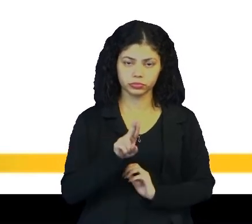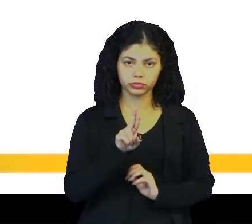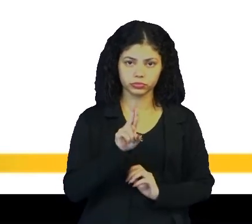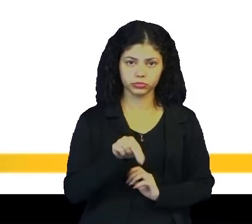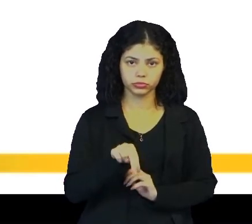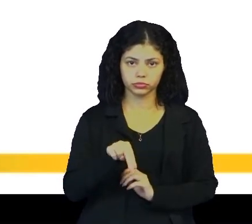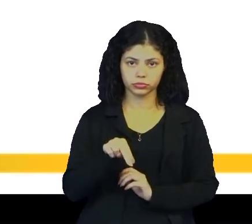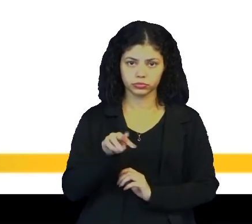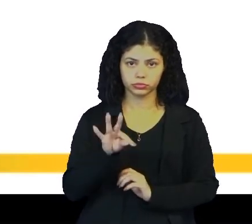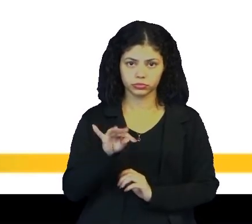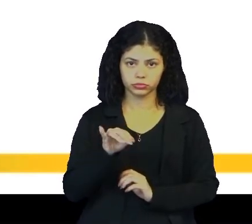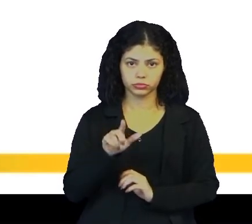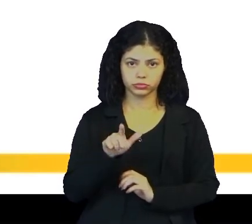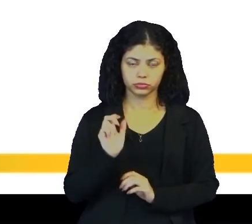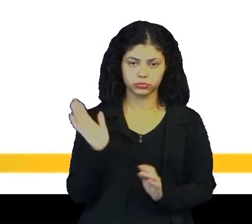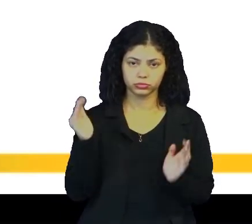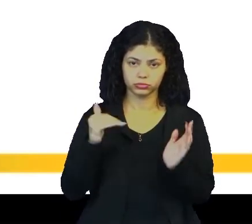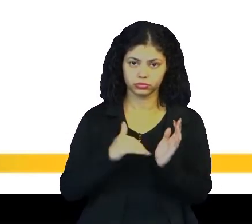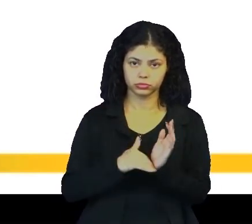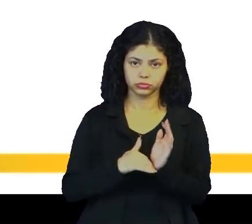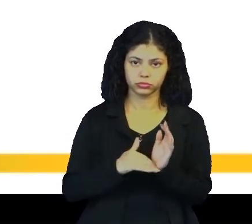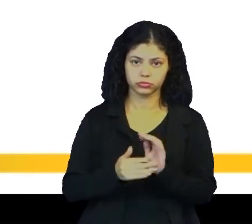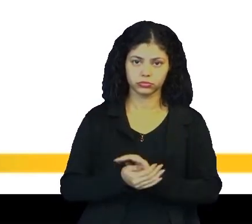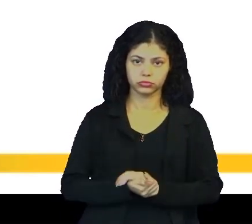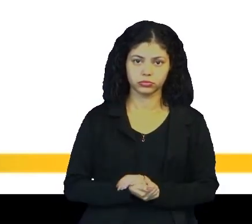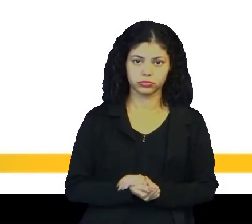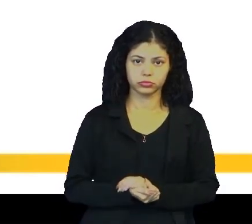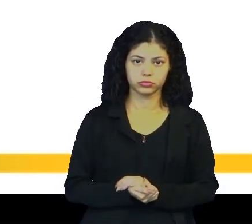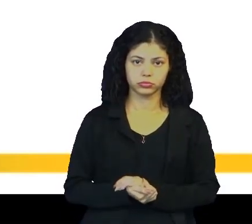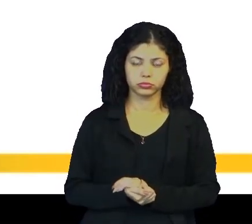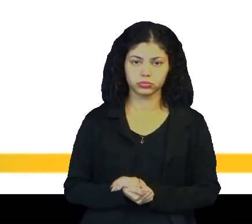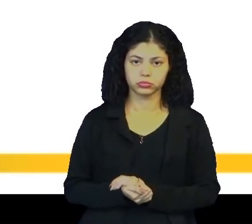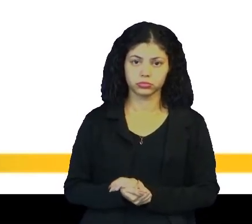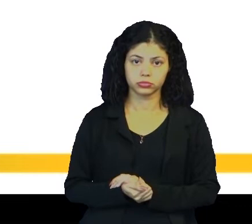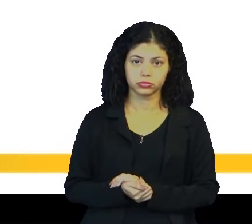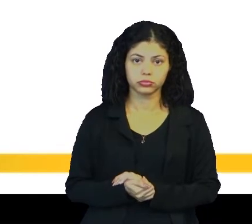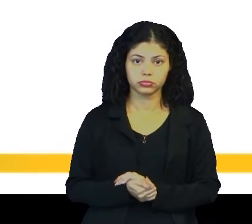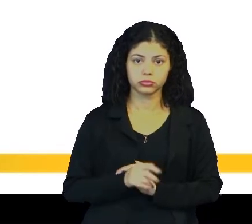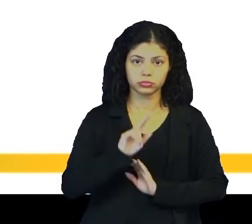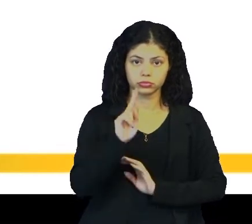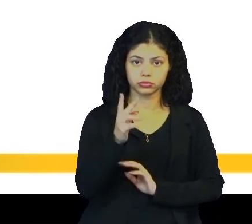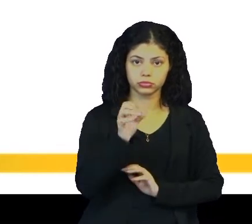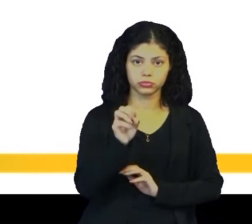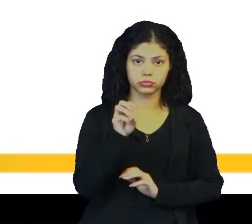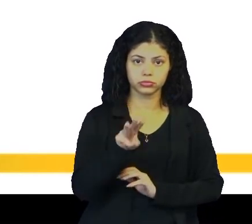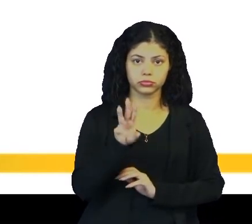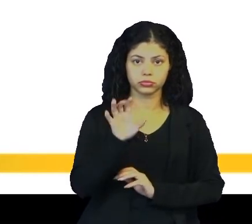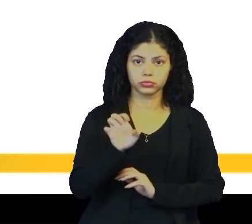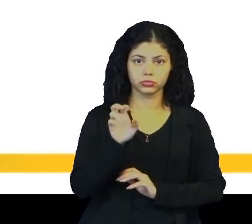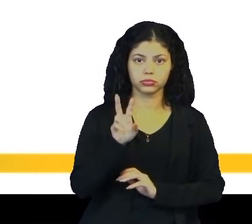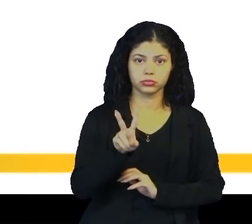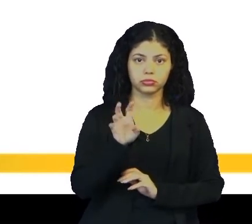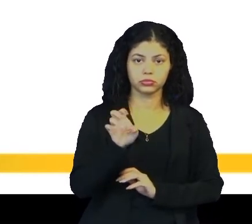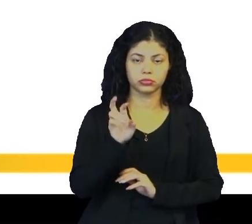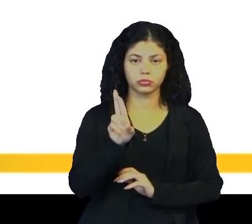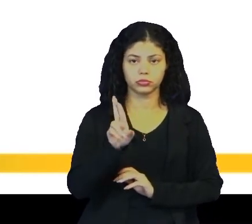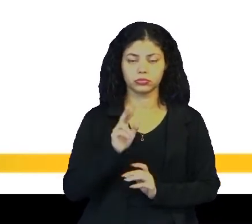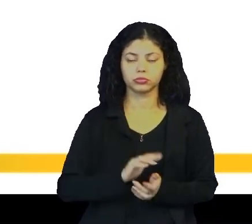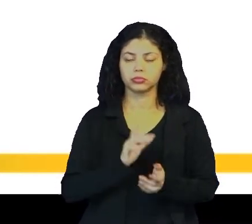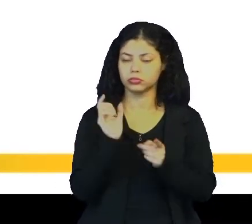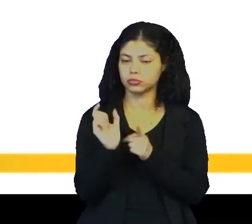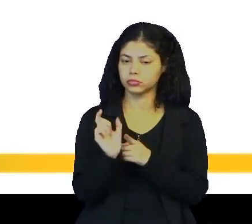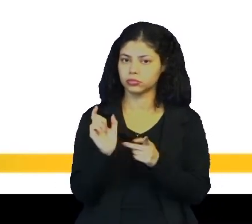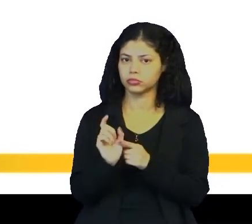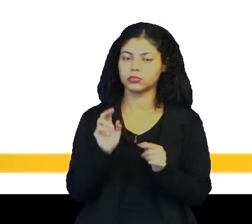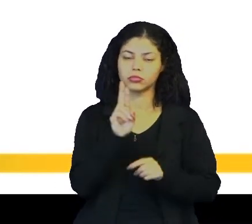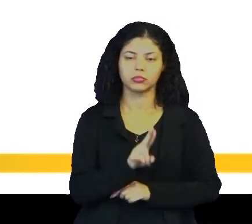que significa até. E nós temos também o however, que é uma palavra aí que